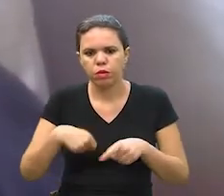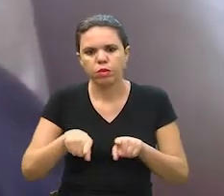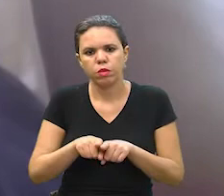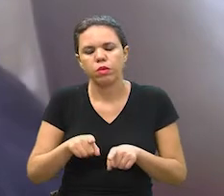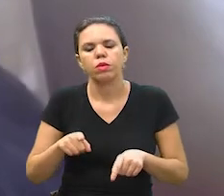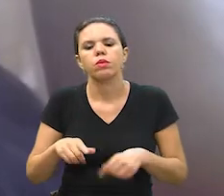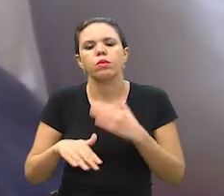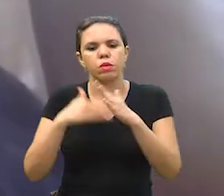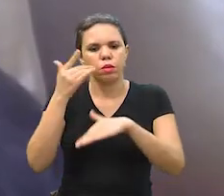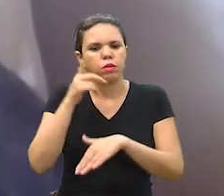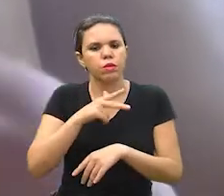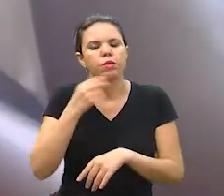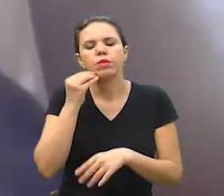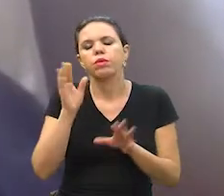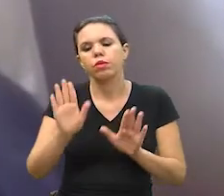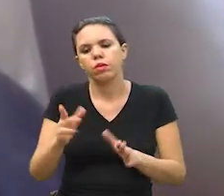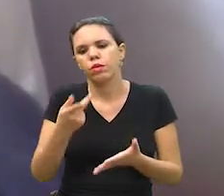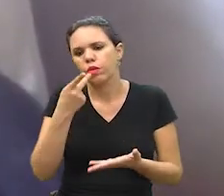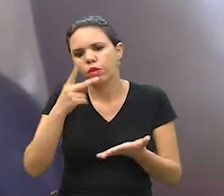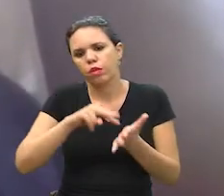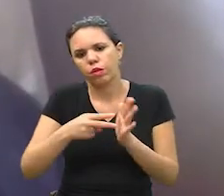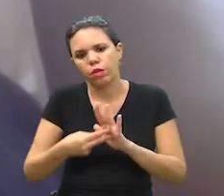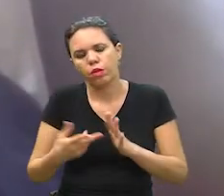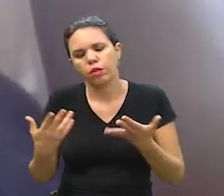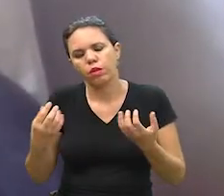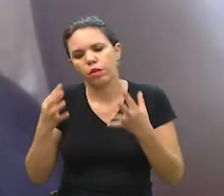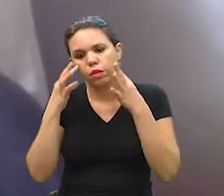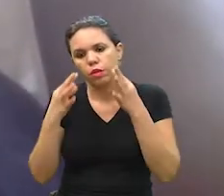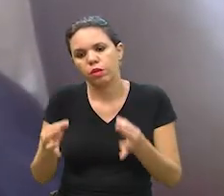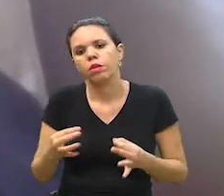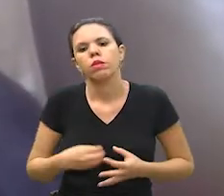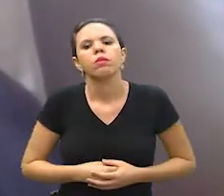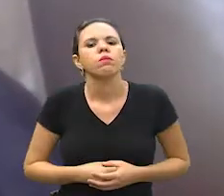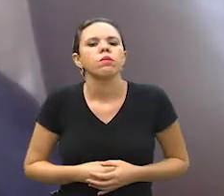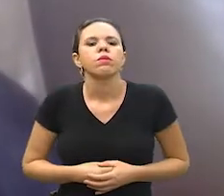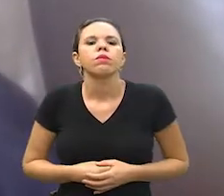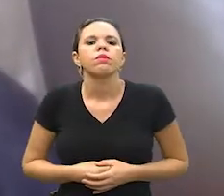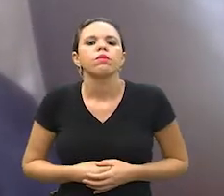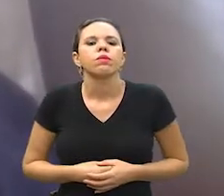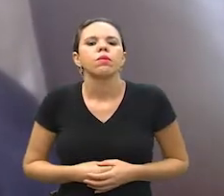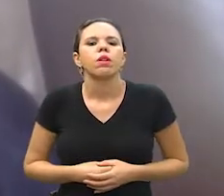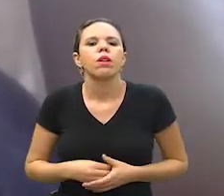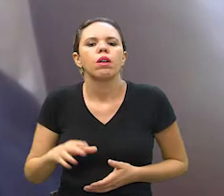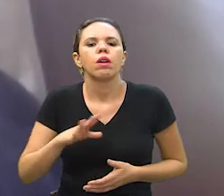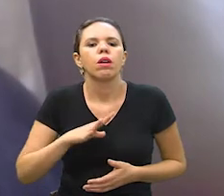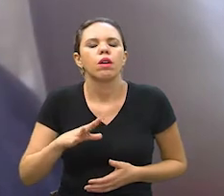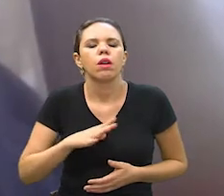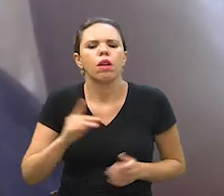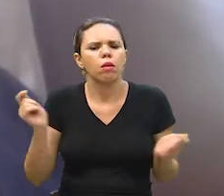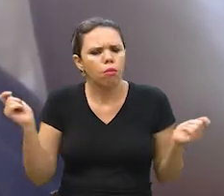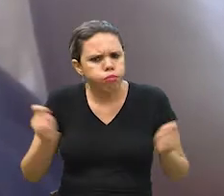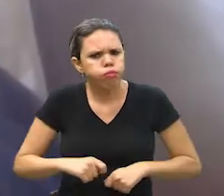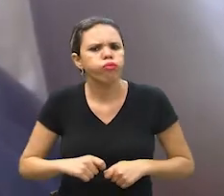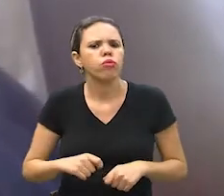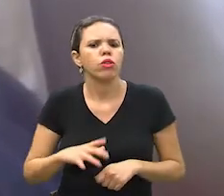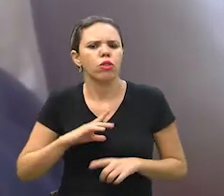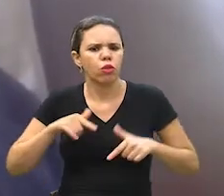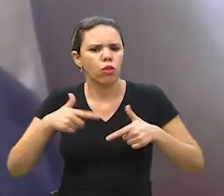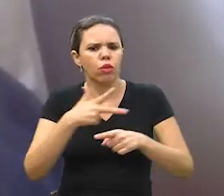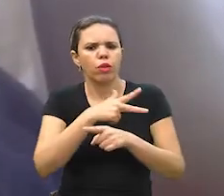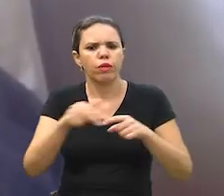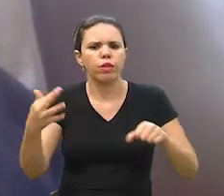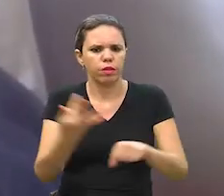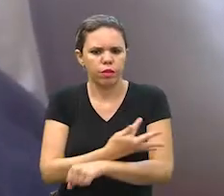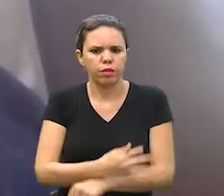de extrapolar. Mas o que eu estou querendo chamar a atenção é o seguinte: somos uma cidade que tem potencial para enfrentar